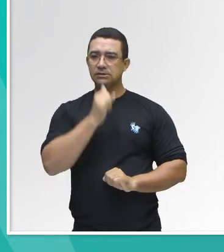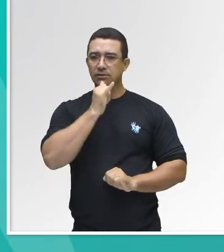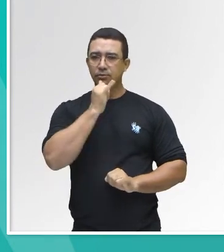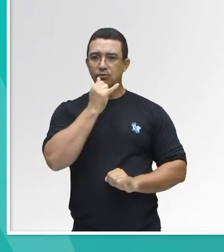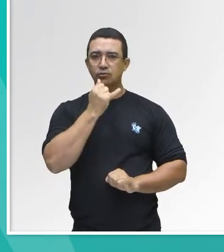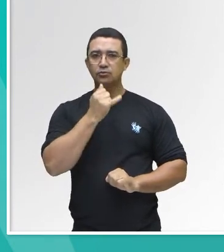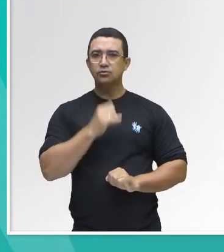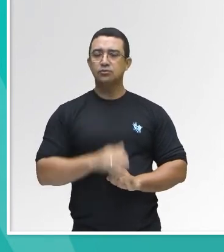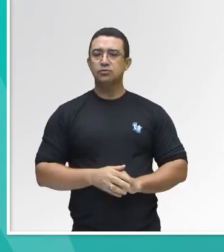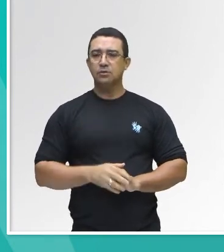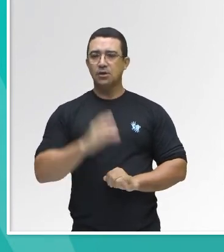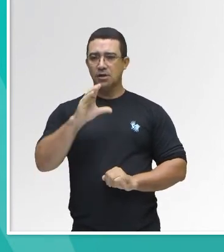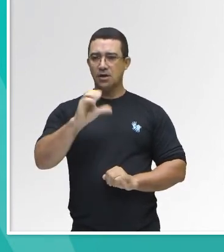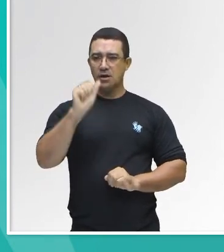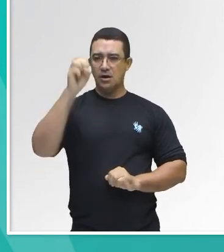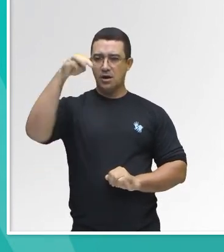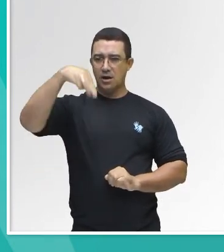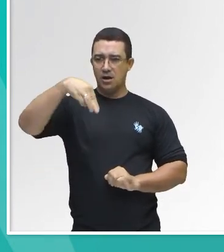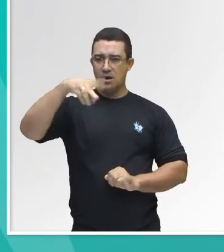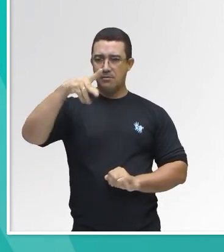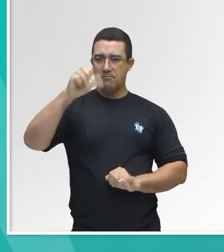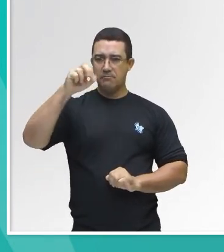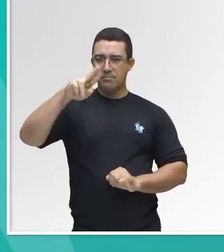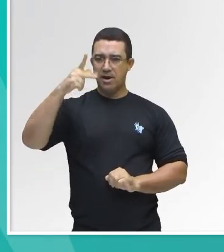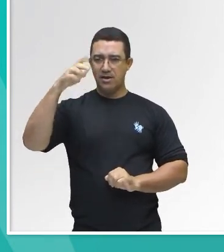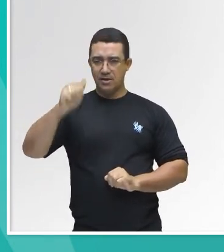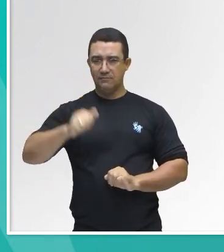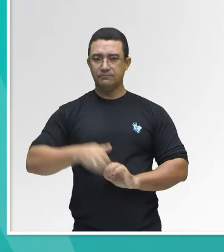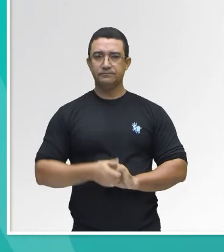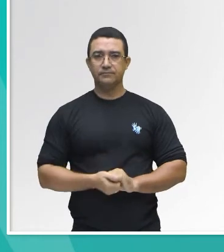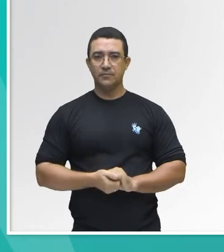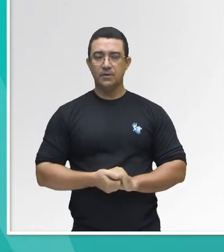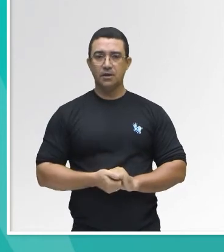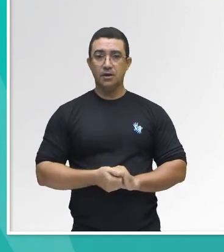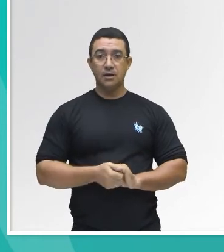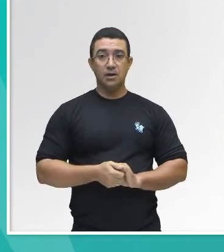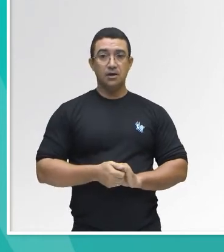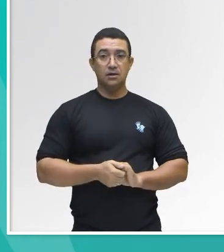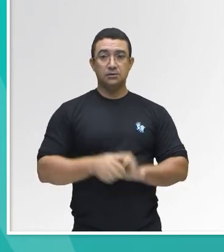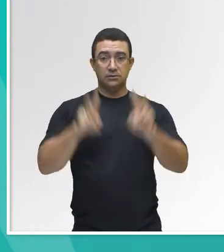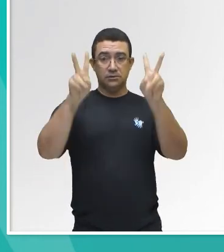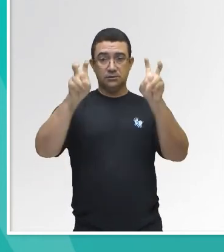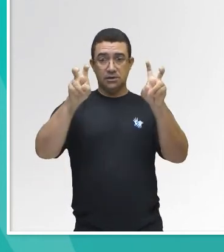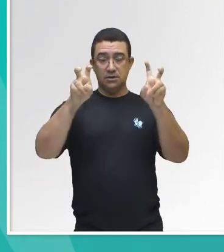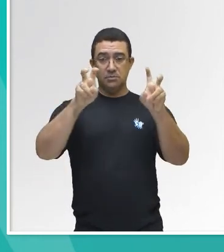de uma campanha. O slogan era Yo soy tú, né?